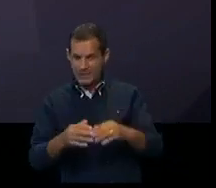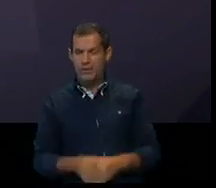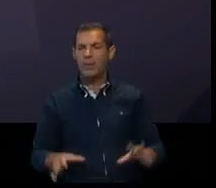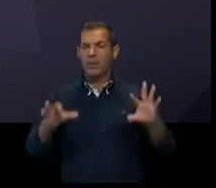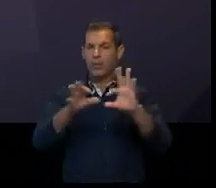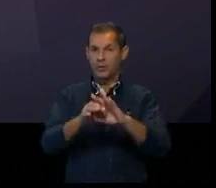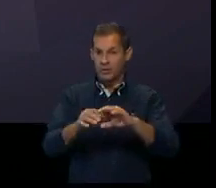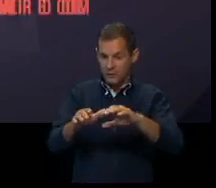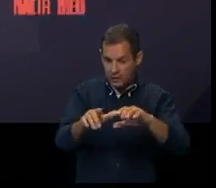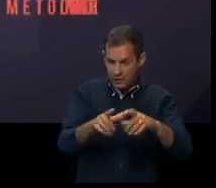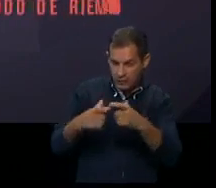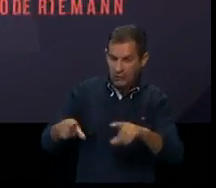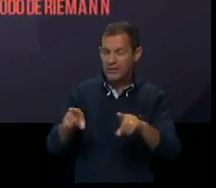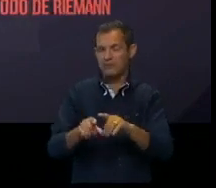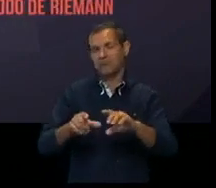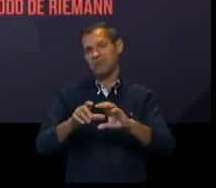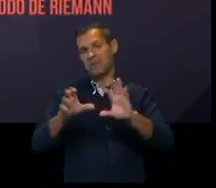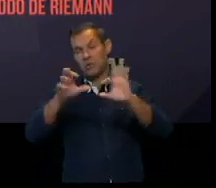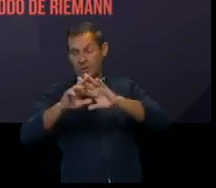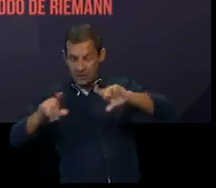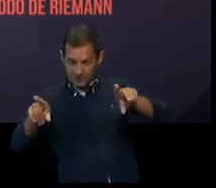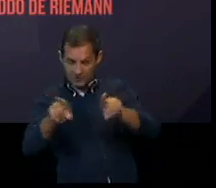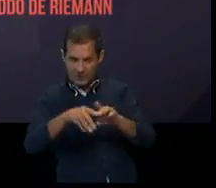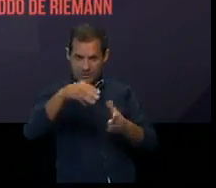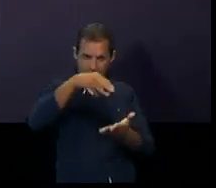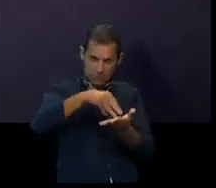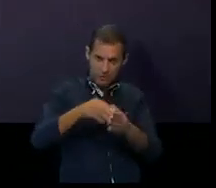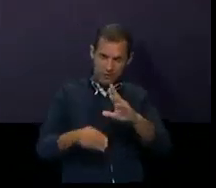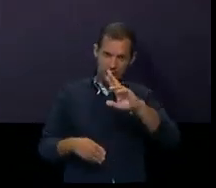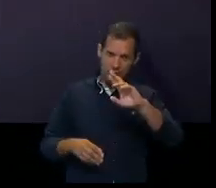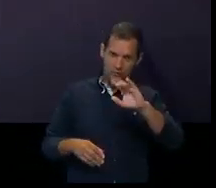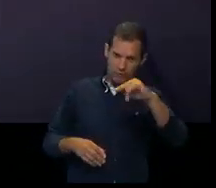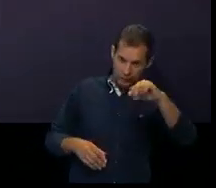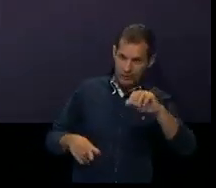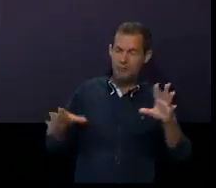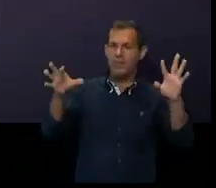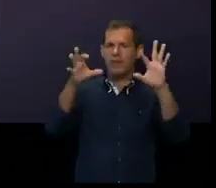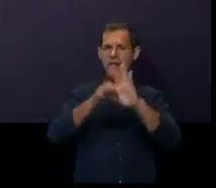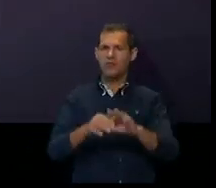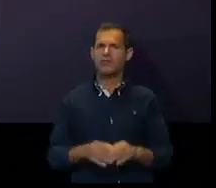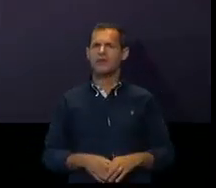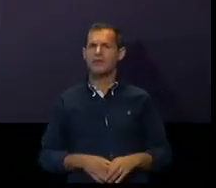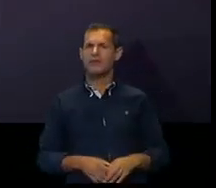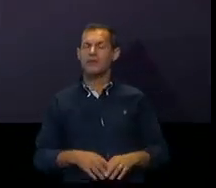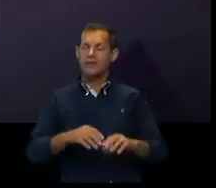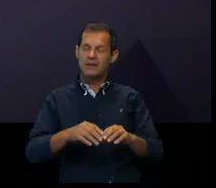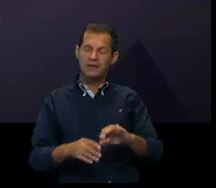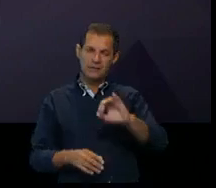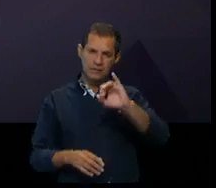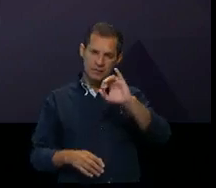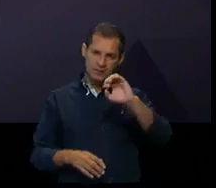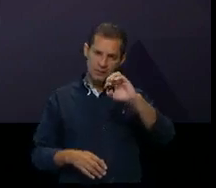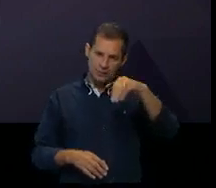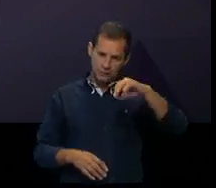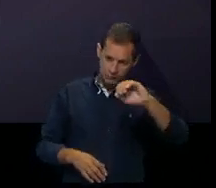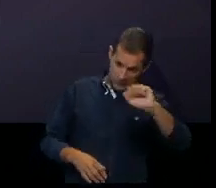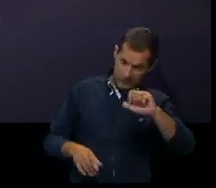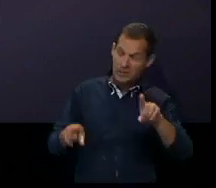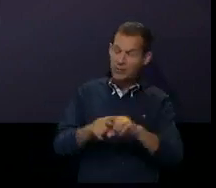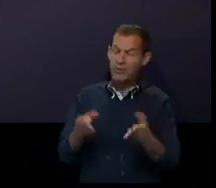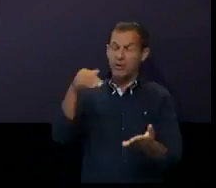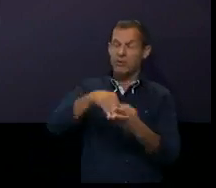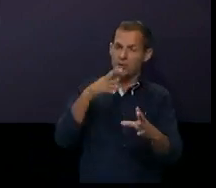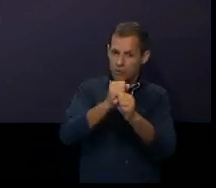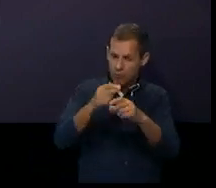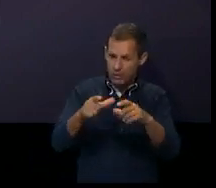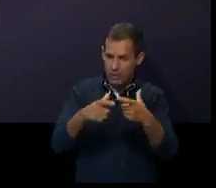uma área, integral indefinida e método de Riemann. As integrais imediatas foram as próximas, ficando por último o cálculo